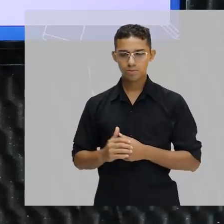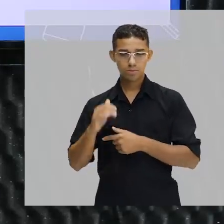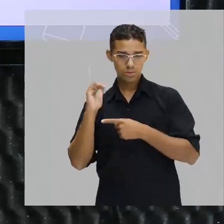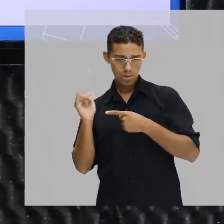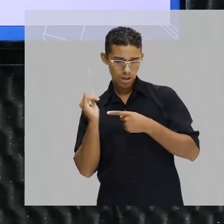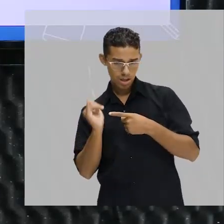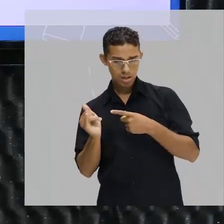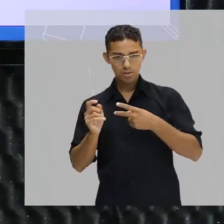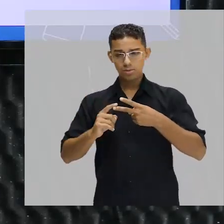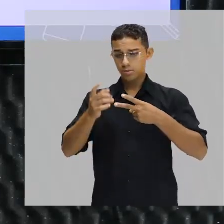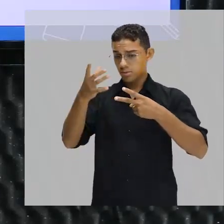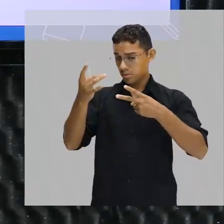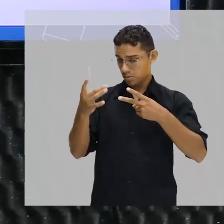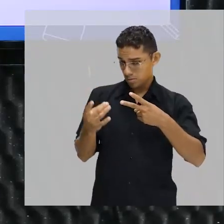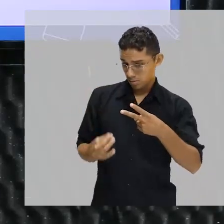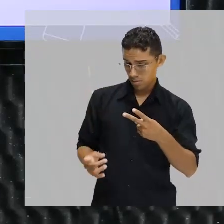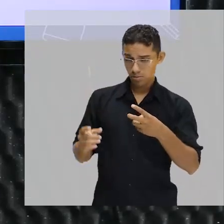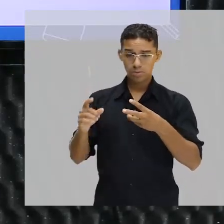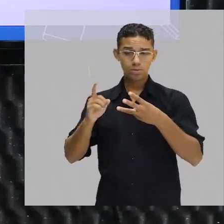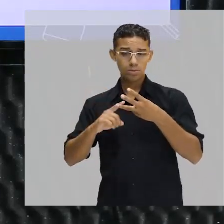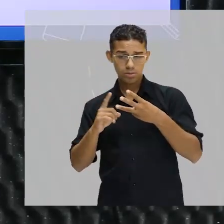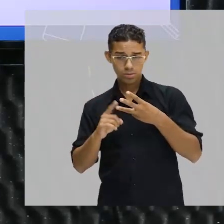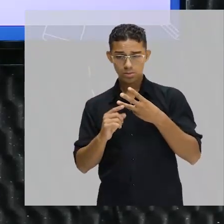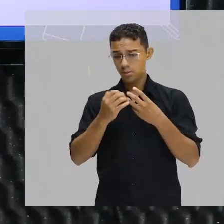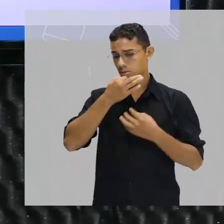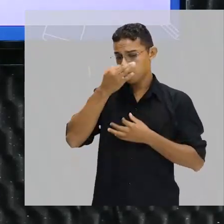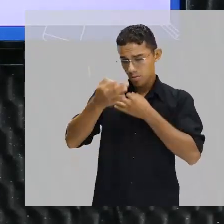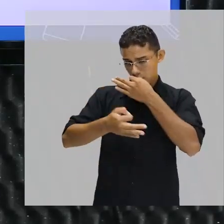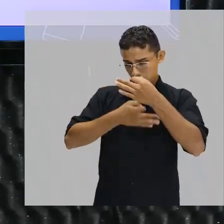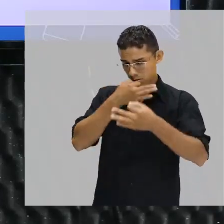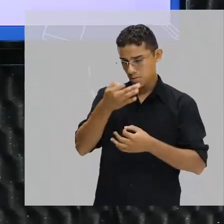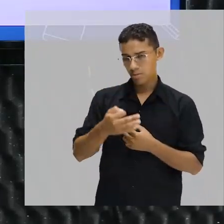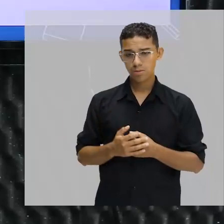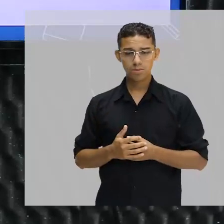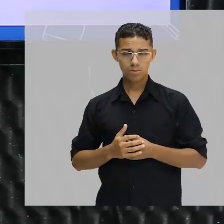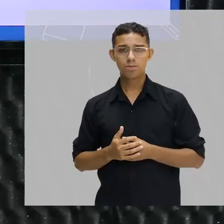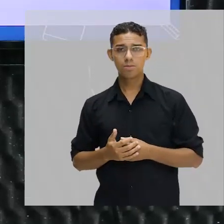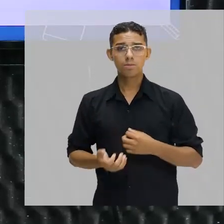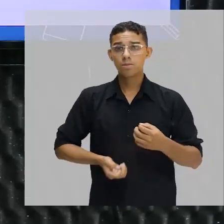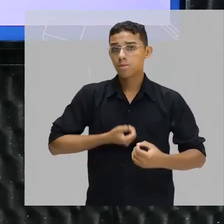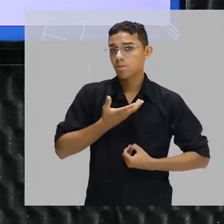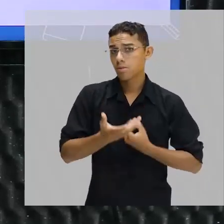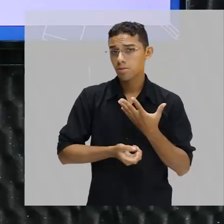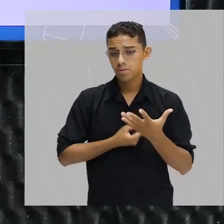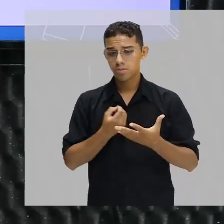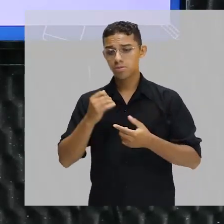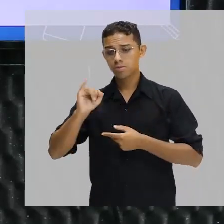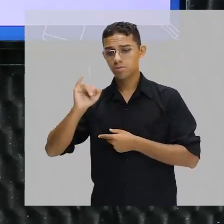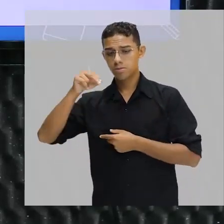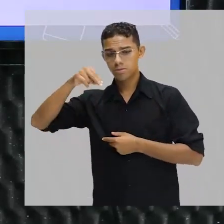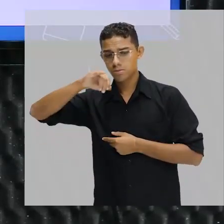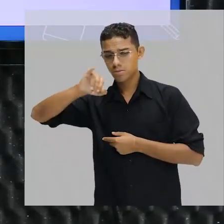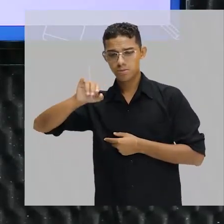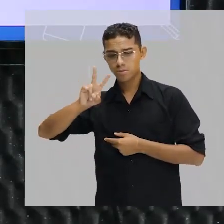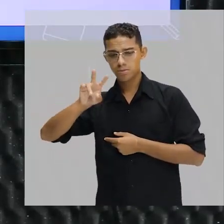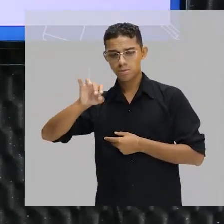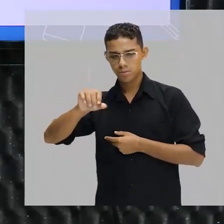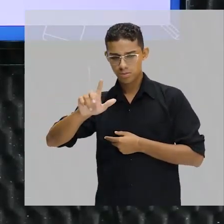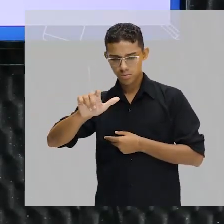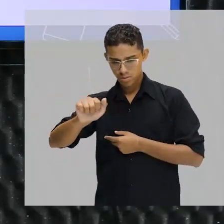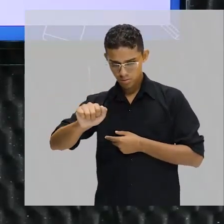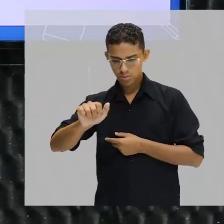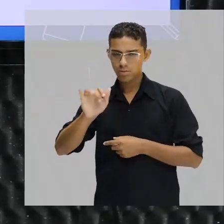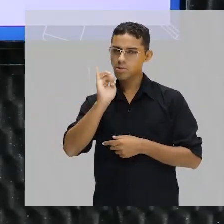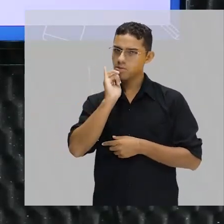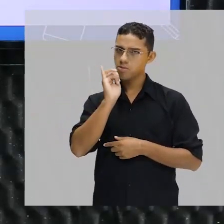Narrativa, descritiva, dissertativa, argumentativa, expositiva e injuntiva. Essas são as categorias que